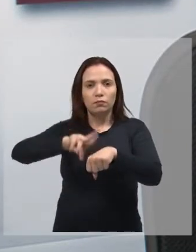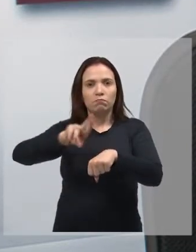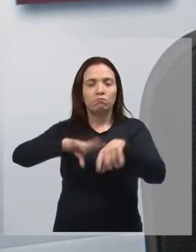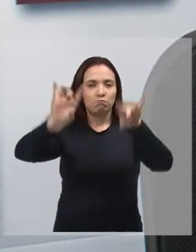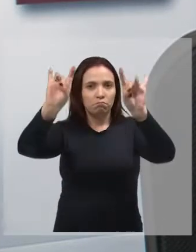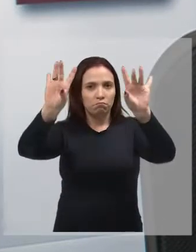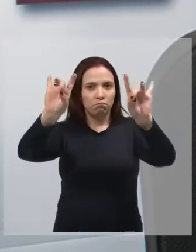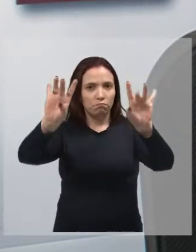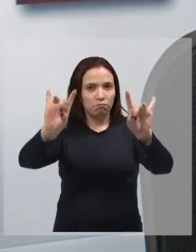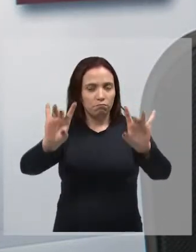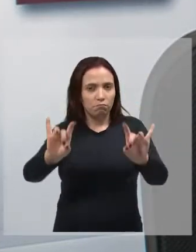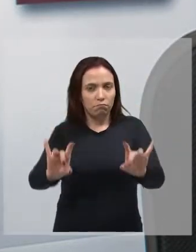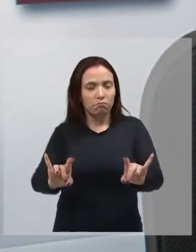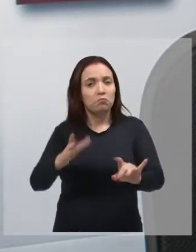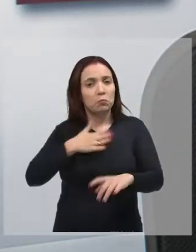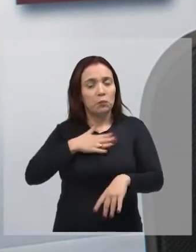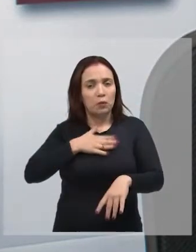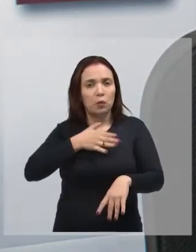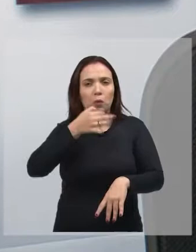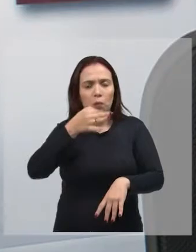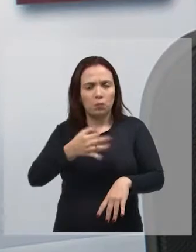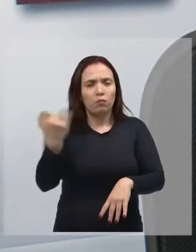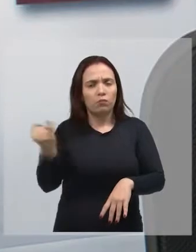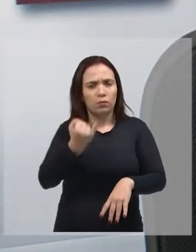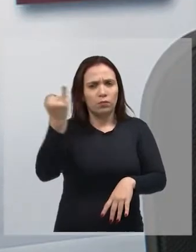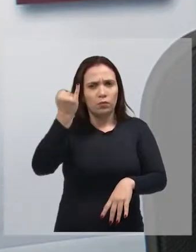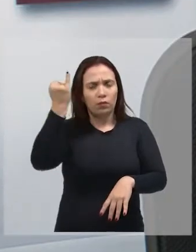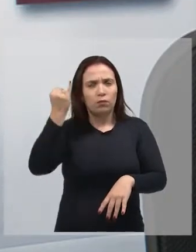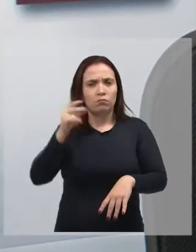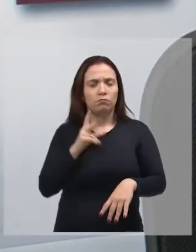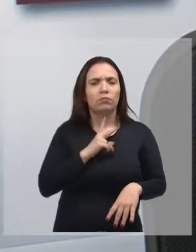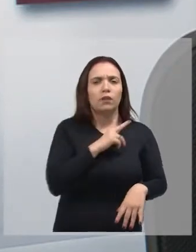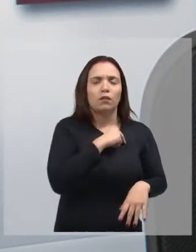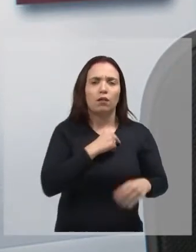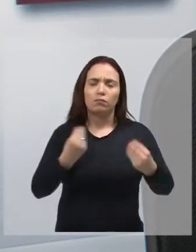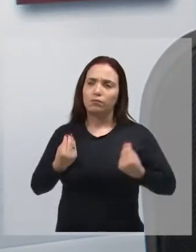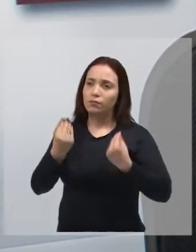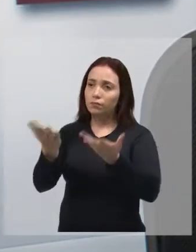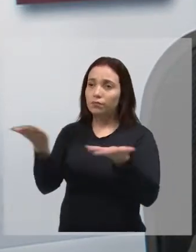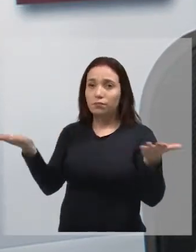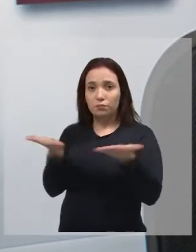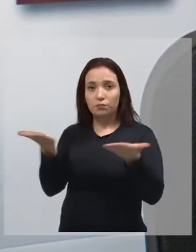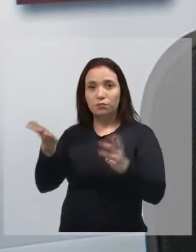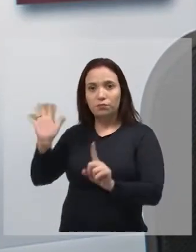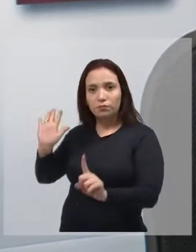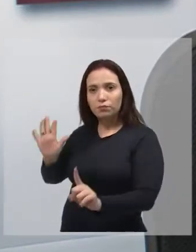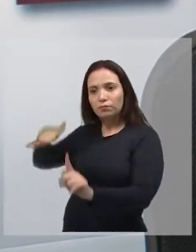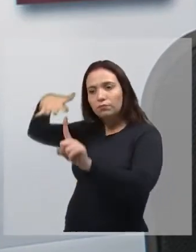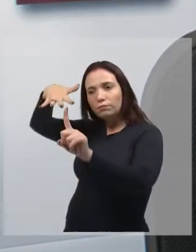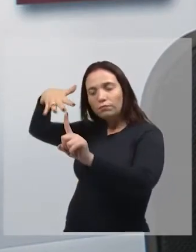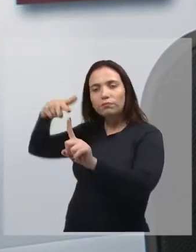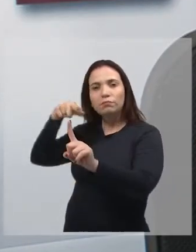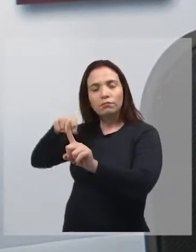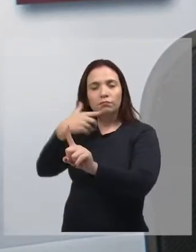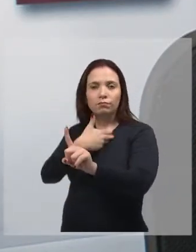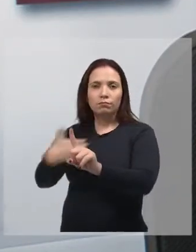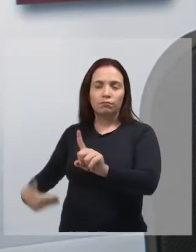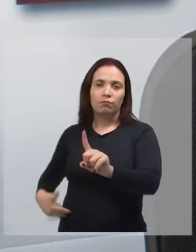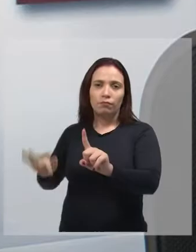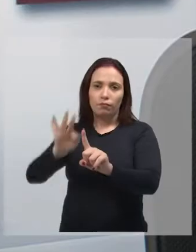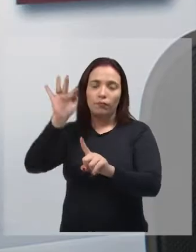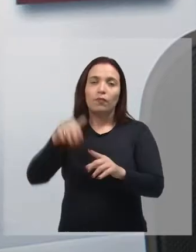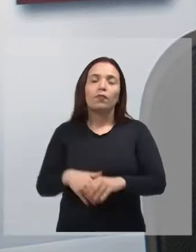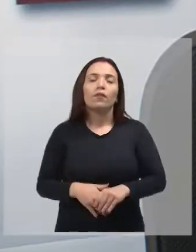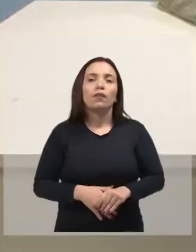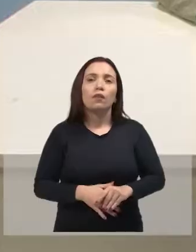justa homenagem, na minha avaliação, do cearense hoje com maior destaque no governo federal. E não